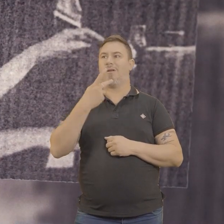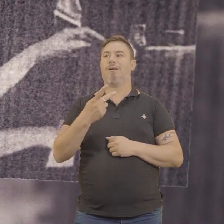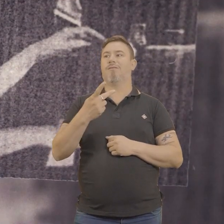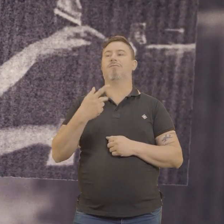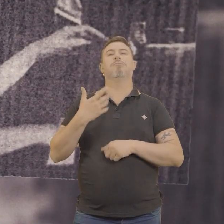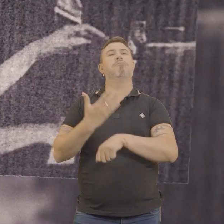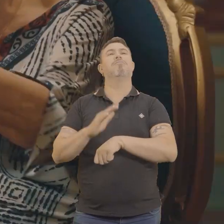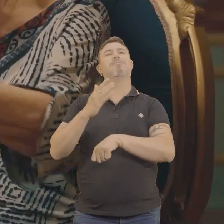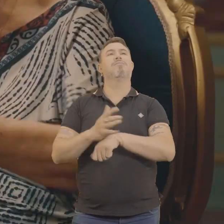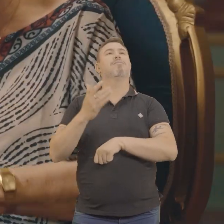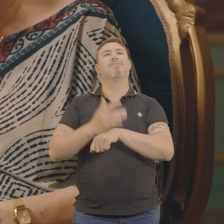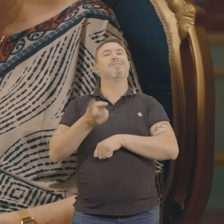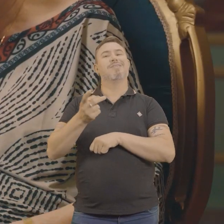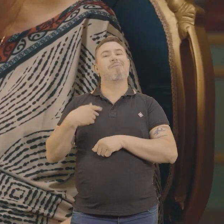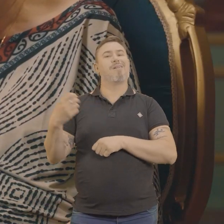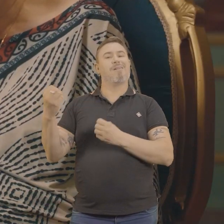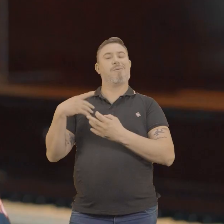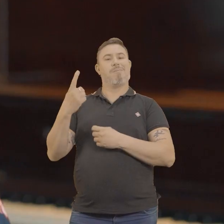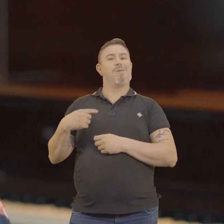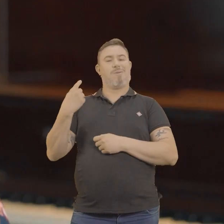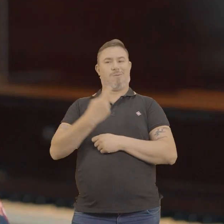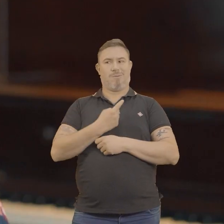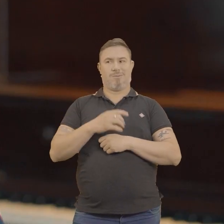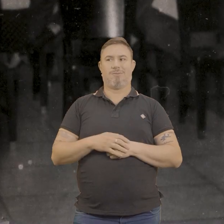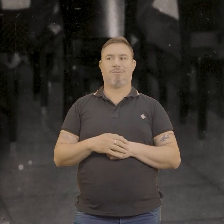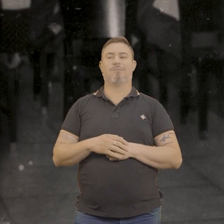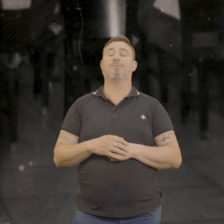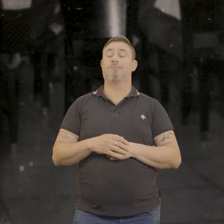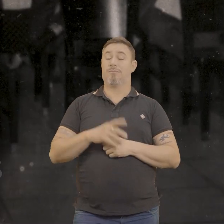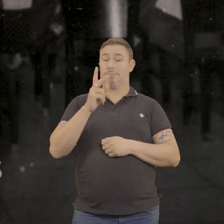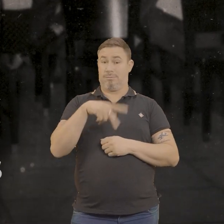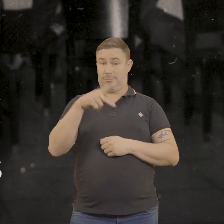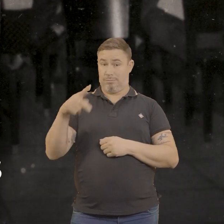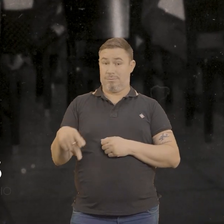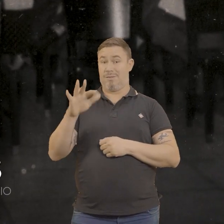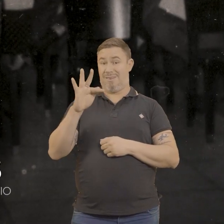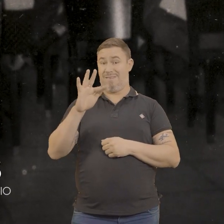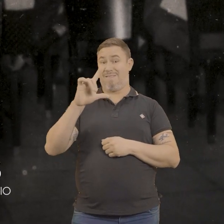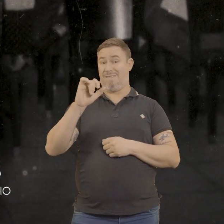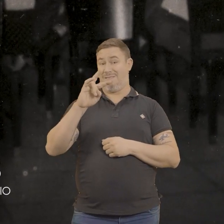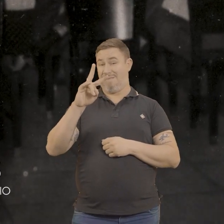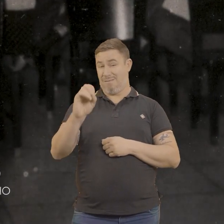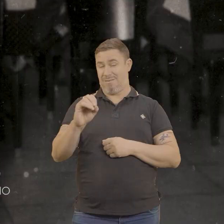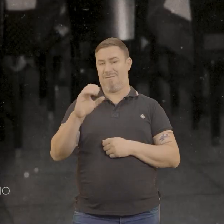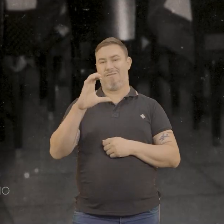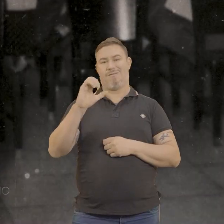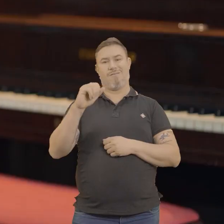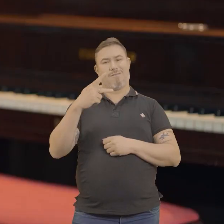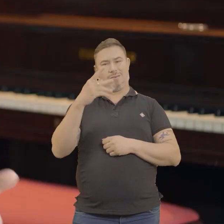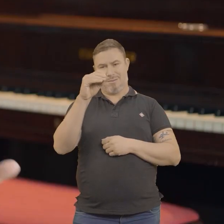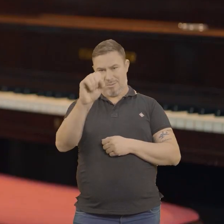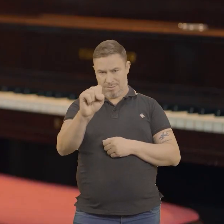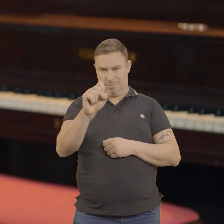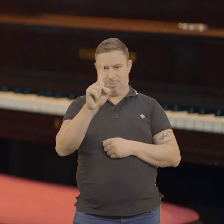praticava, porque ela passava para nós os conhecimentos. Veio o professor Flávio Campos, veio também a professora Tereza